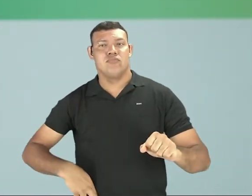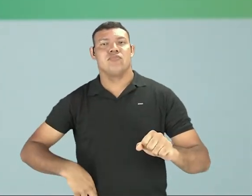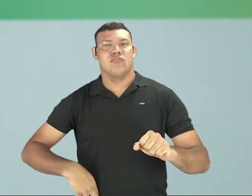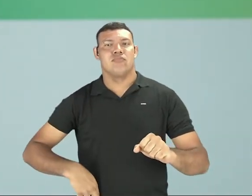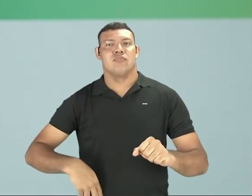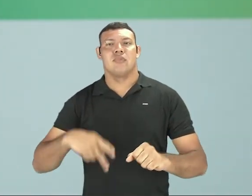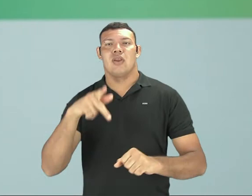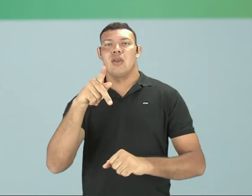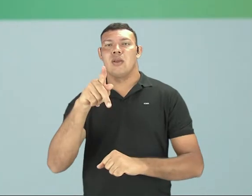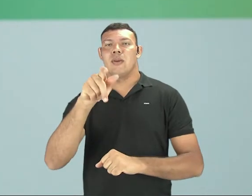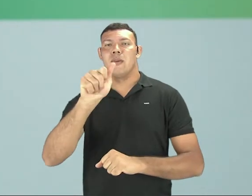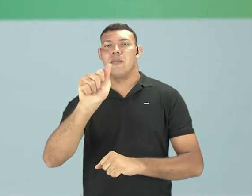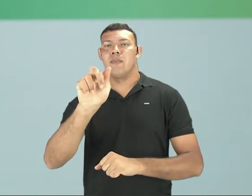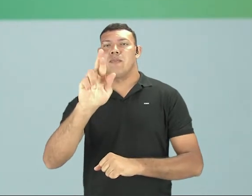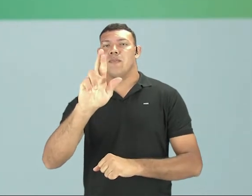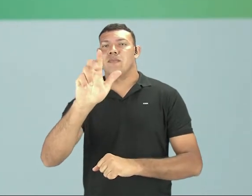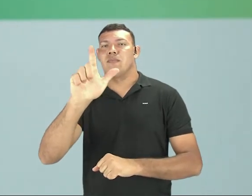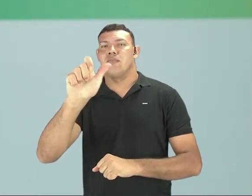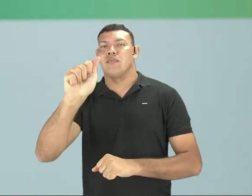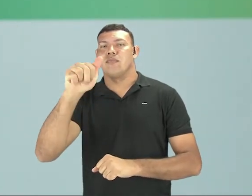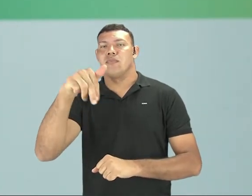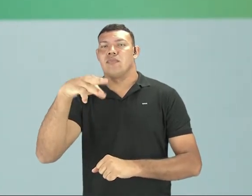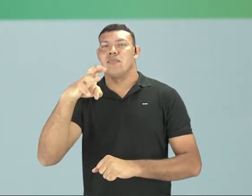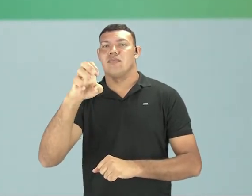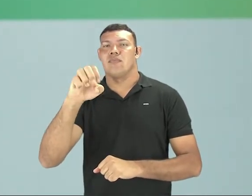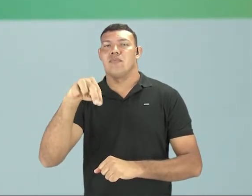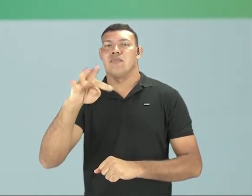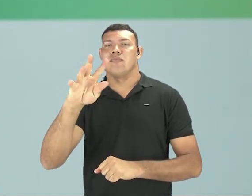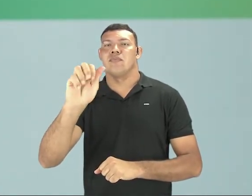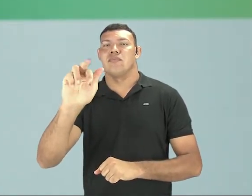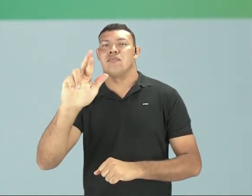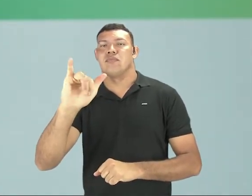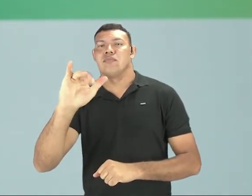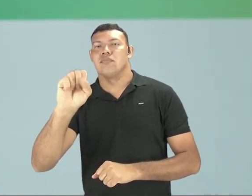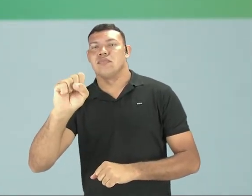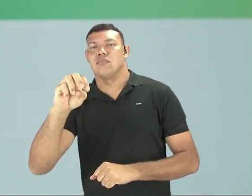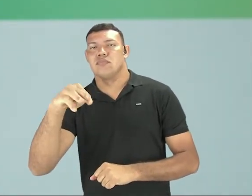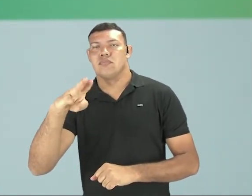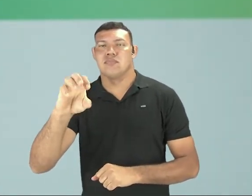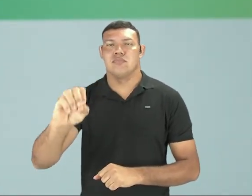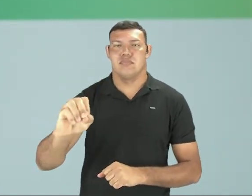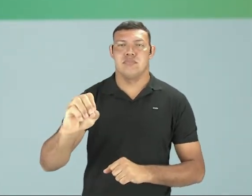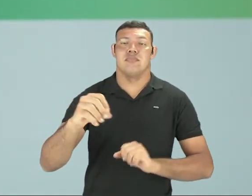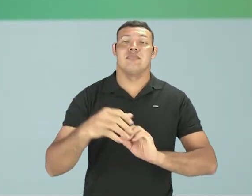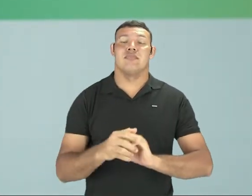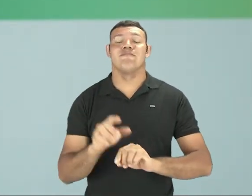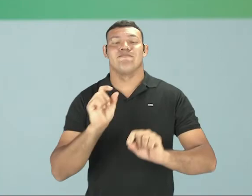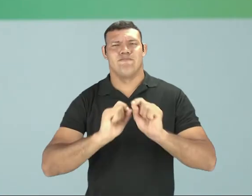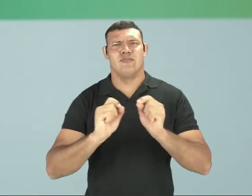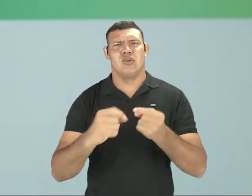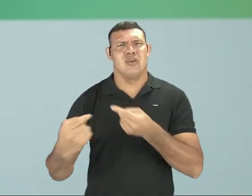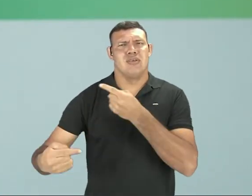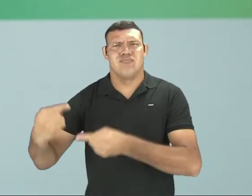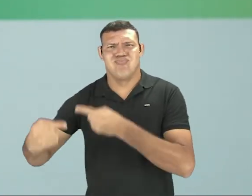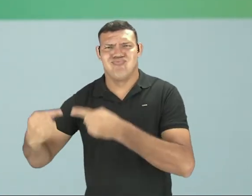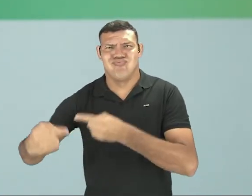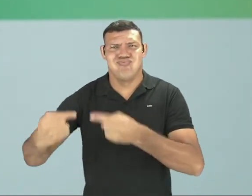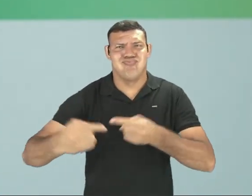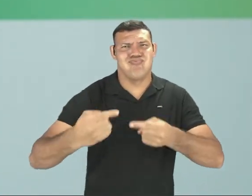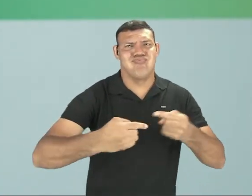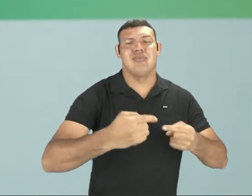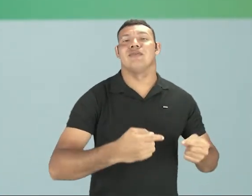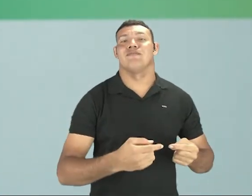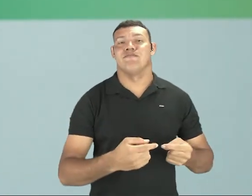mas o parlamentarismo. Então, a gente tem aí um conflito extenso, né? E o governo